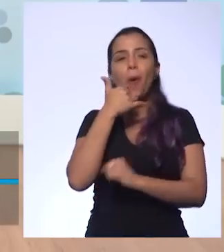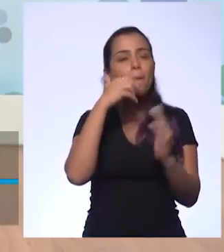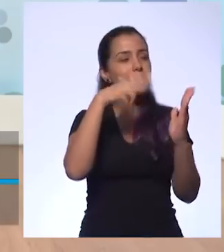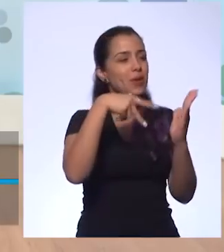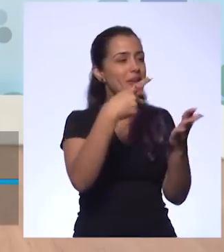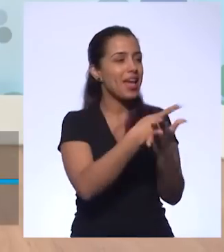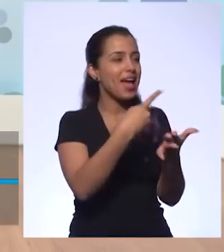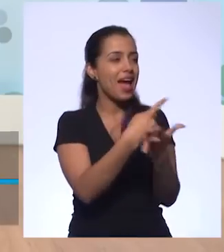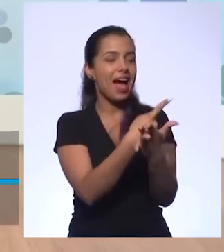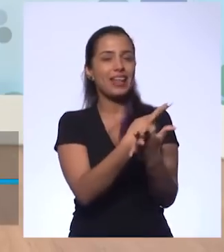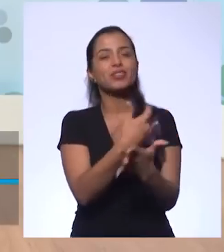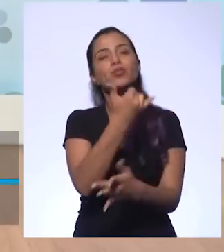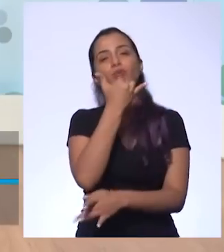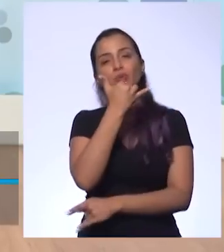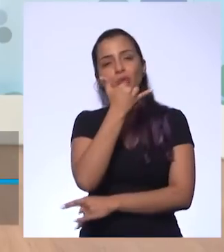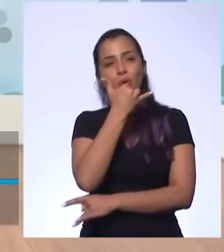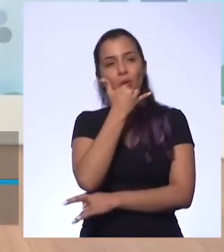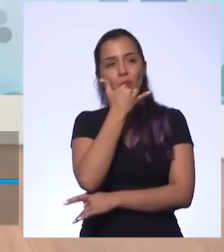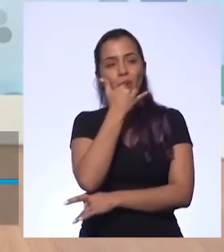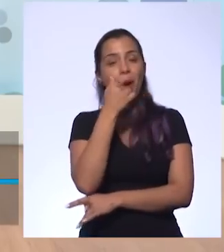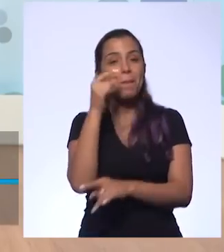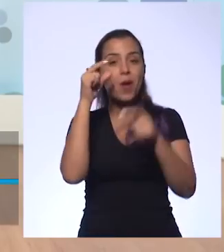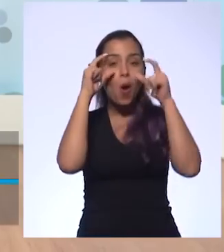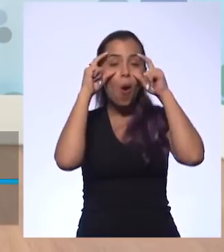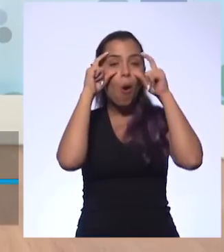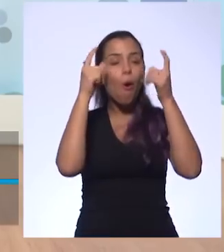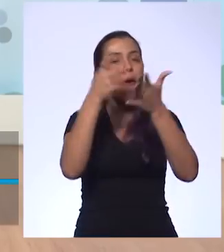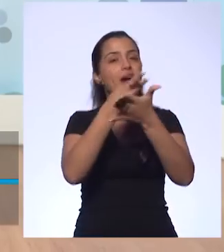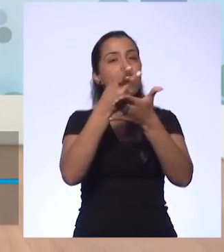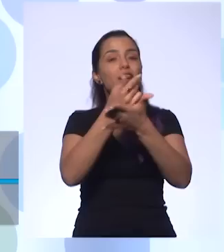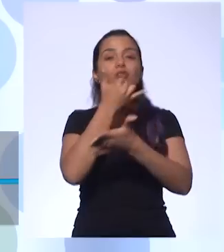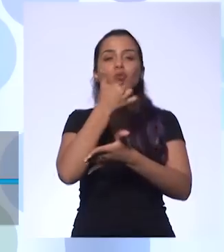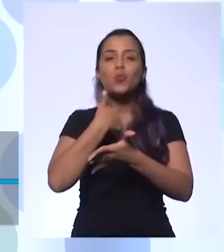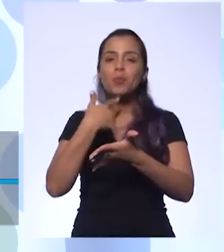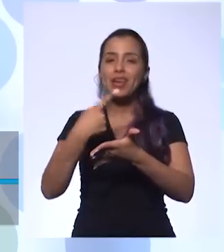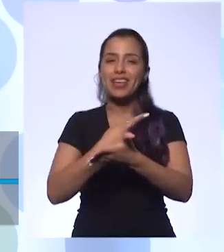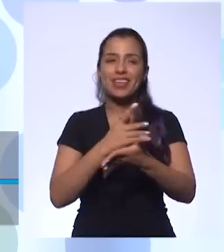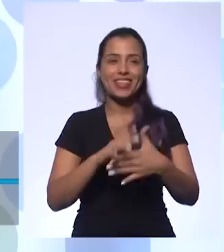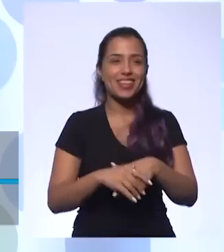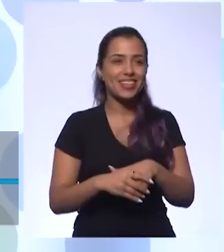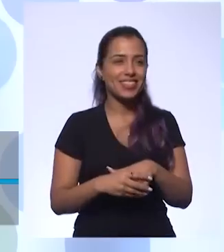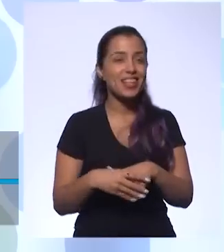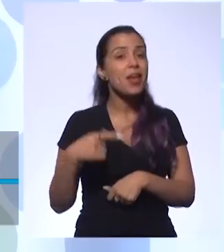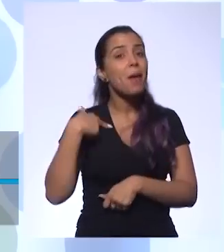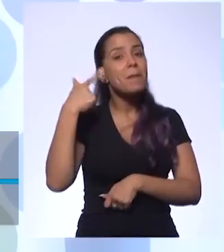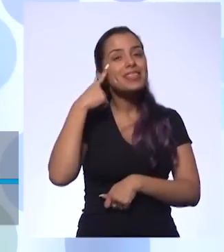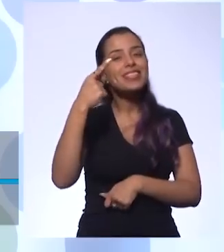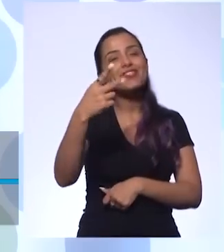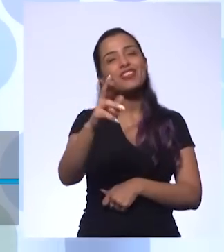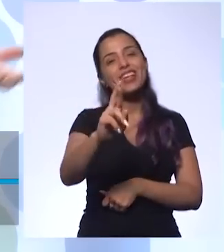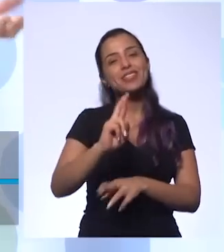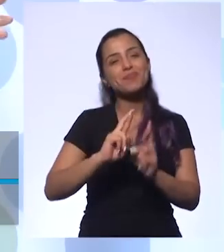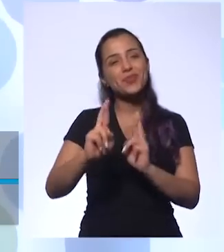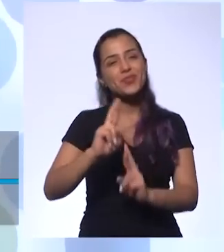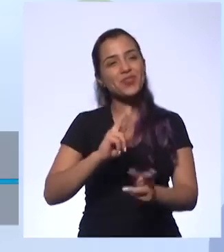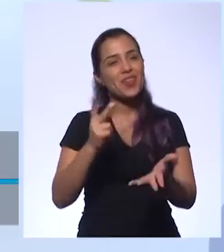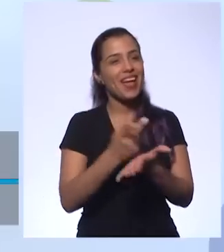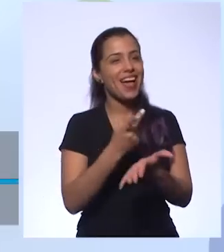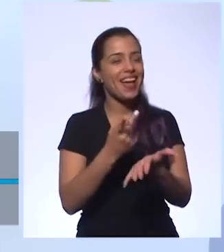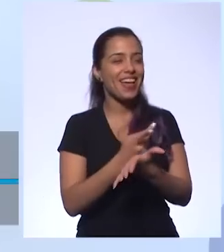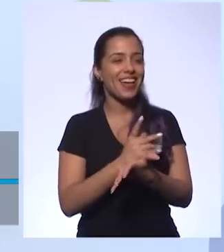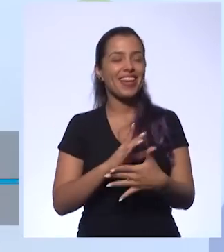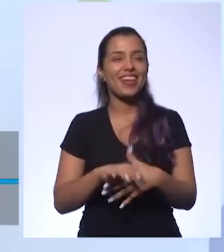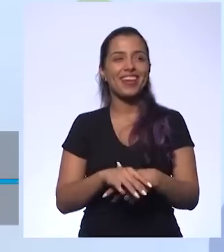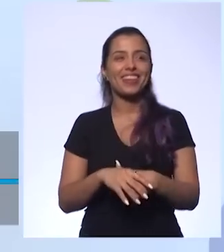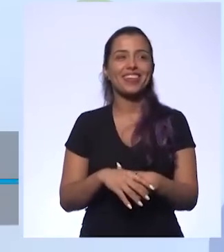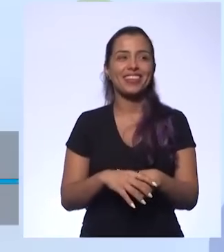Nossa! Ô, gente, desculpa. Não, a leitura. O óculos tá errado aqui. Não, ufa. Ufa. Não, eu olhei assim e falei... A gente comemorando,